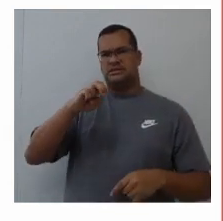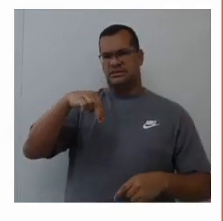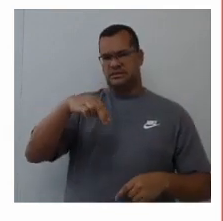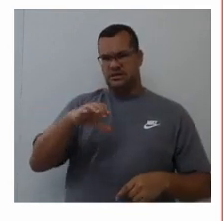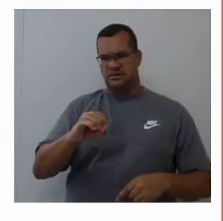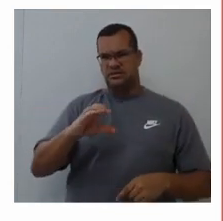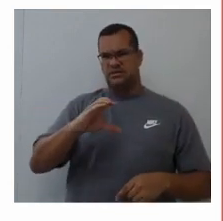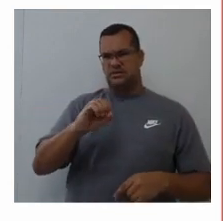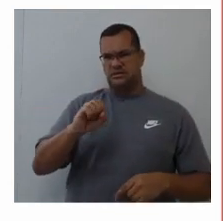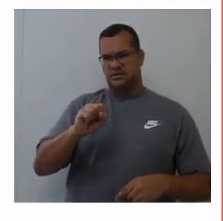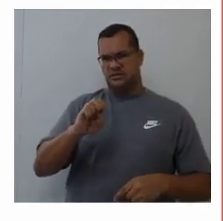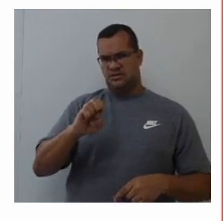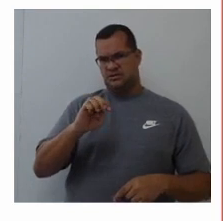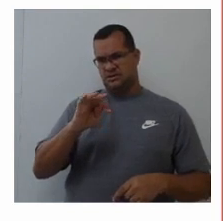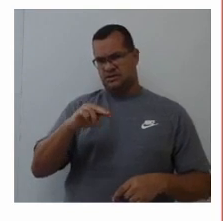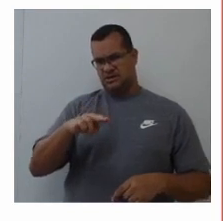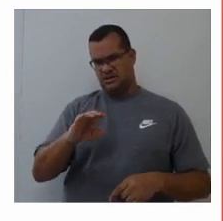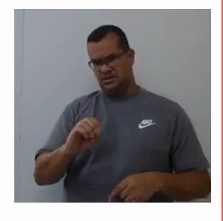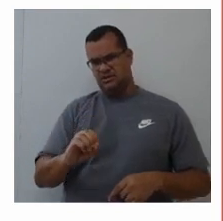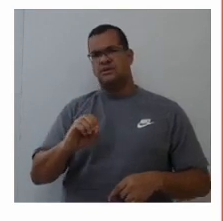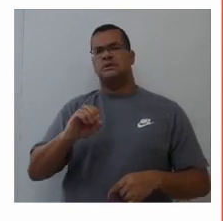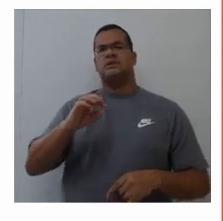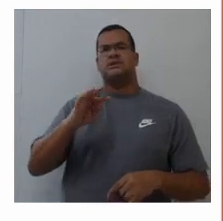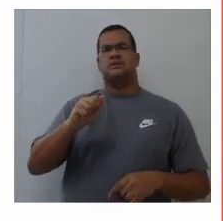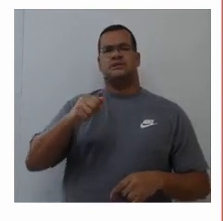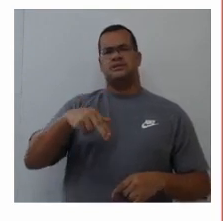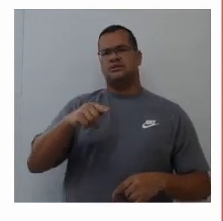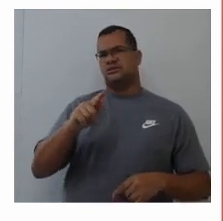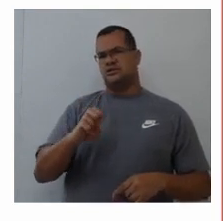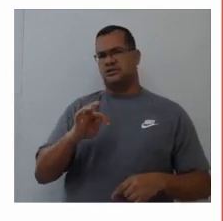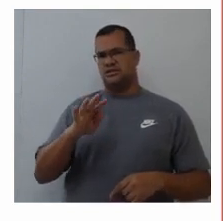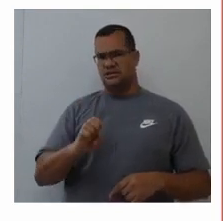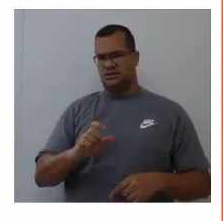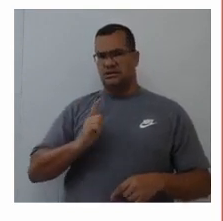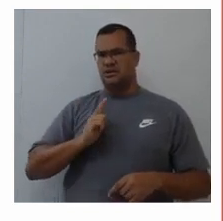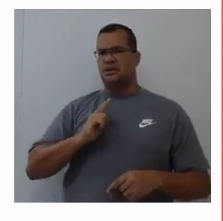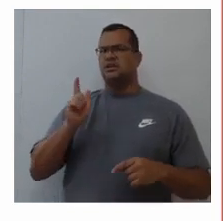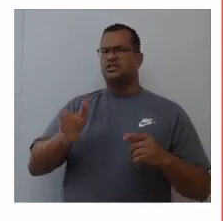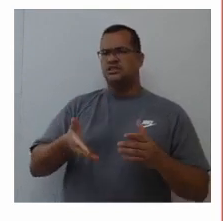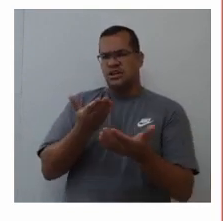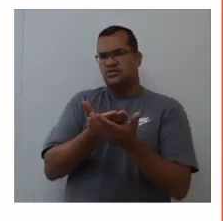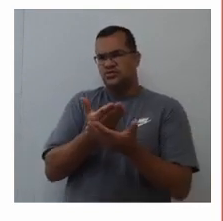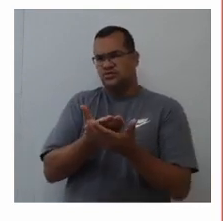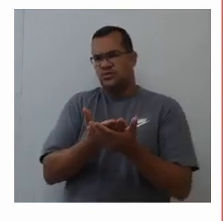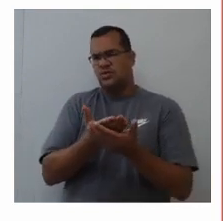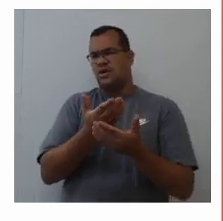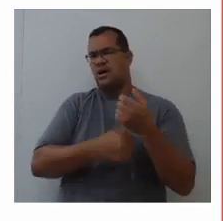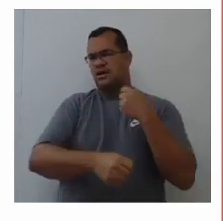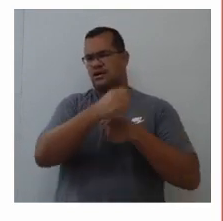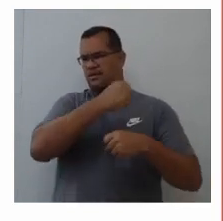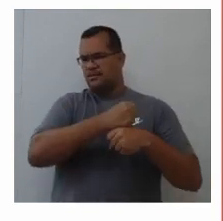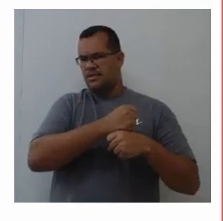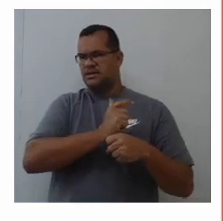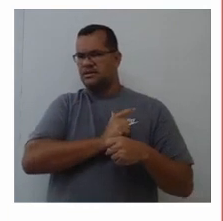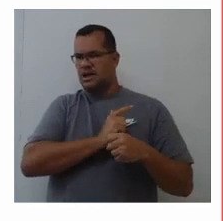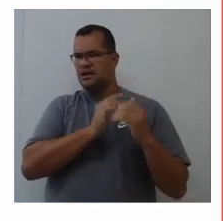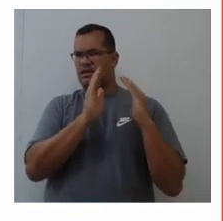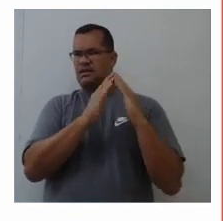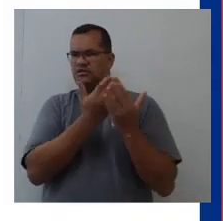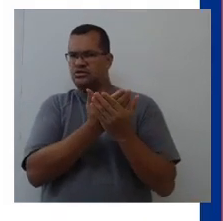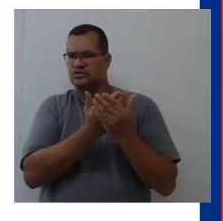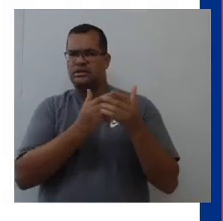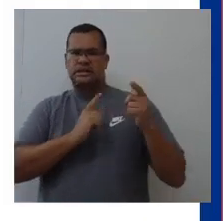e tangente. Você que está na primeira série do ensino médio já teve esse contato ano passado, em algum momento na escola, onde você viu um